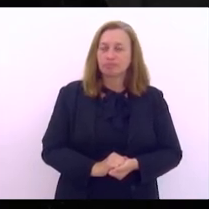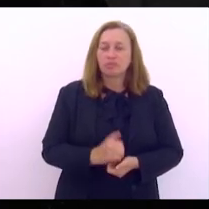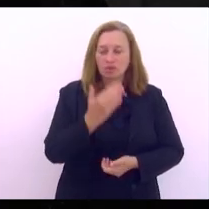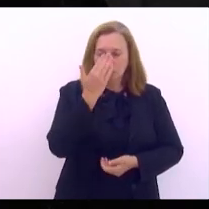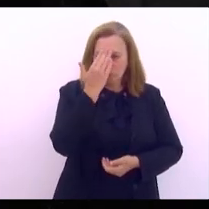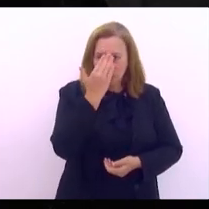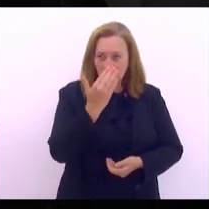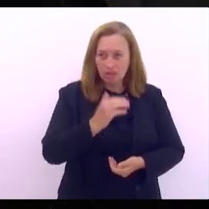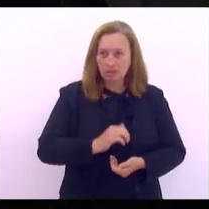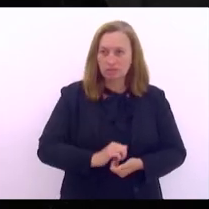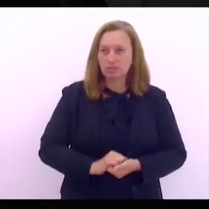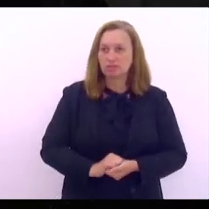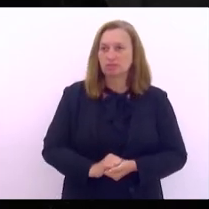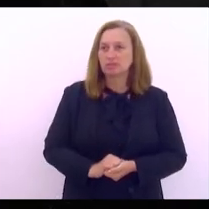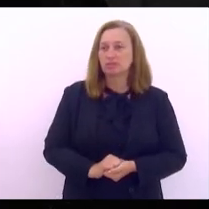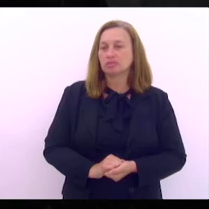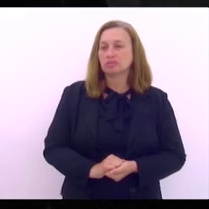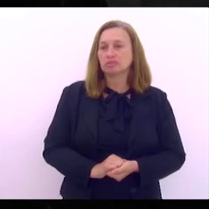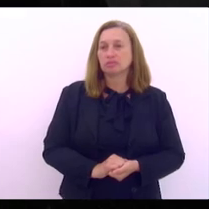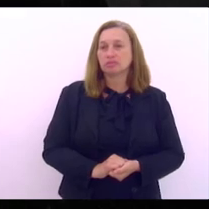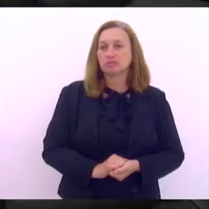Obrigado.